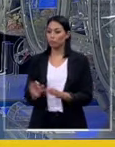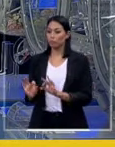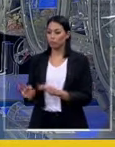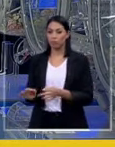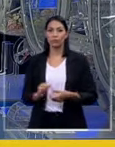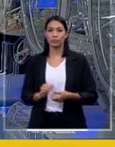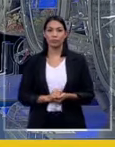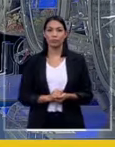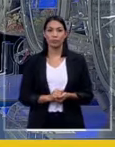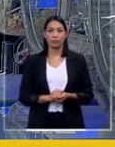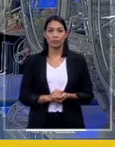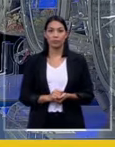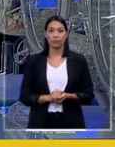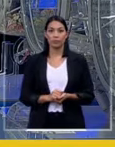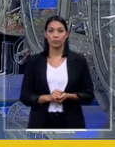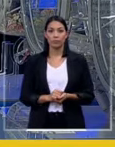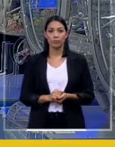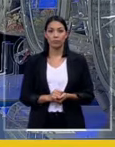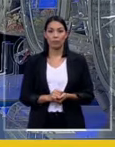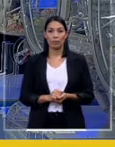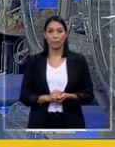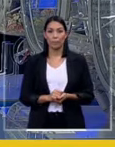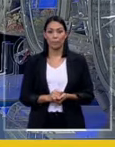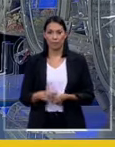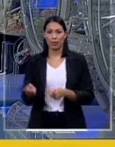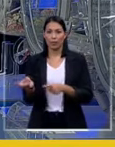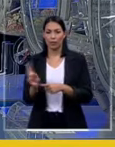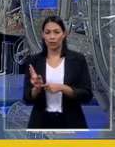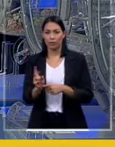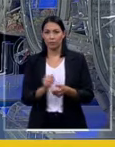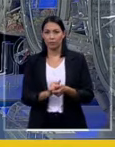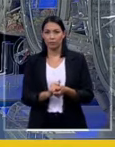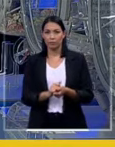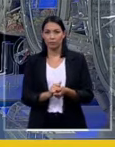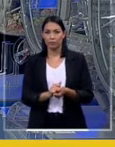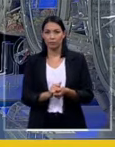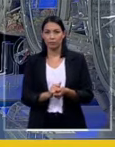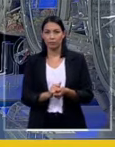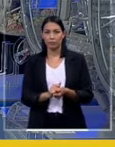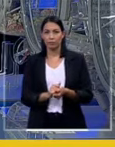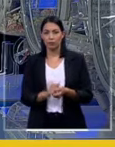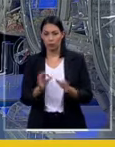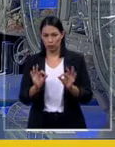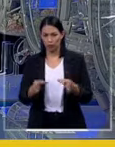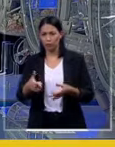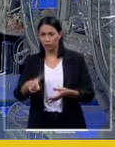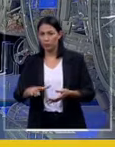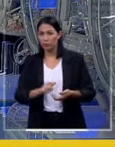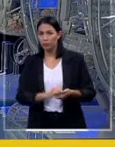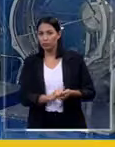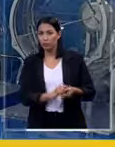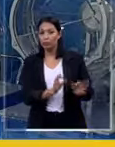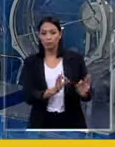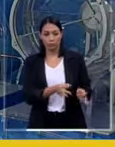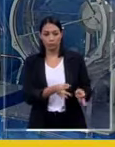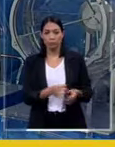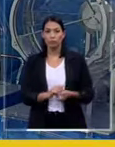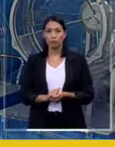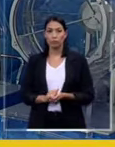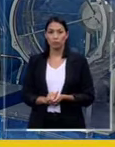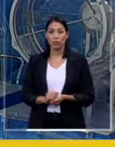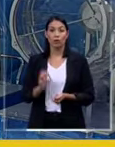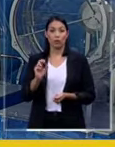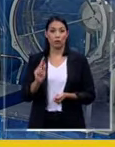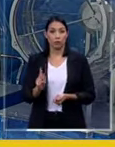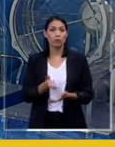Sim, confirmo. Pedi para o senhor... Sérgio, por favor, confirma novamente, mais alto no microfone. Sim, confirmo. Ok. Confirmado,